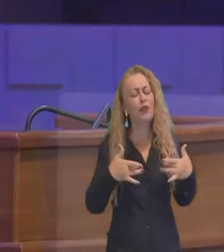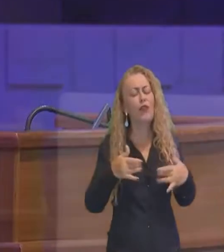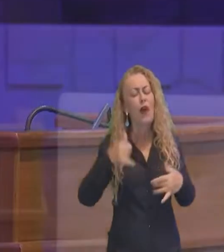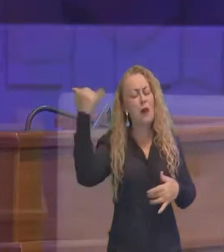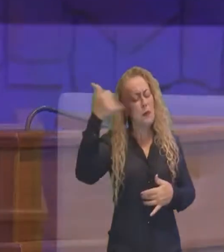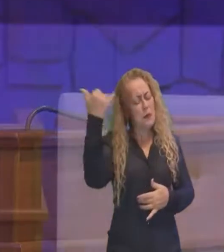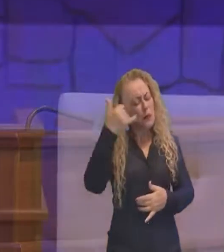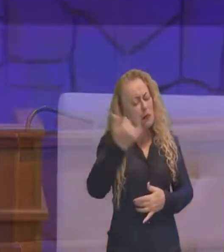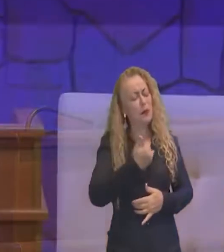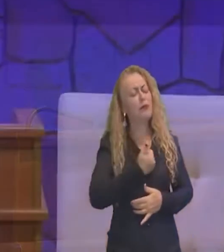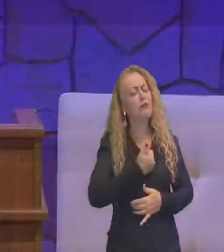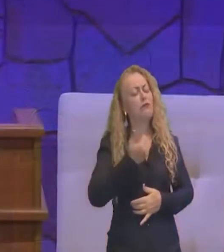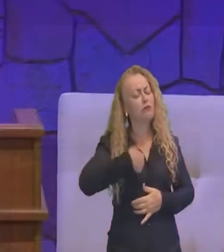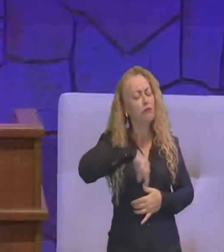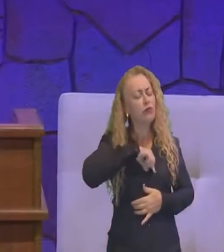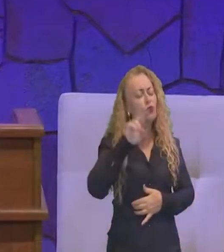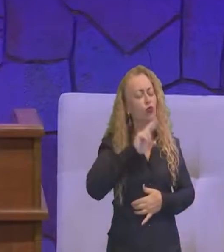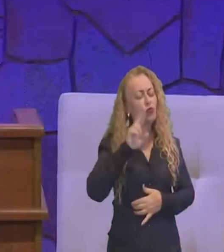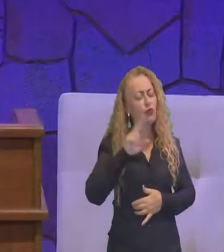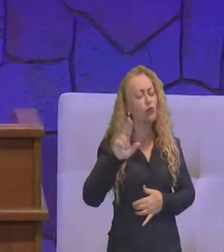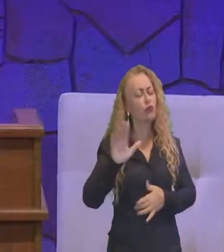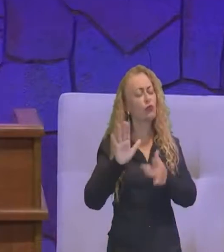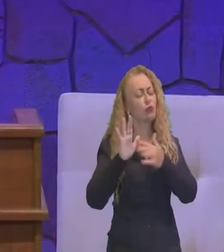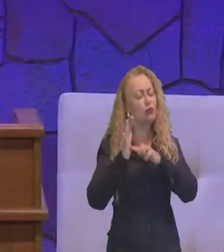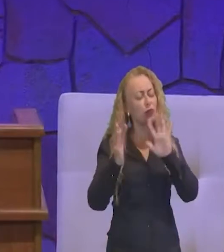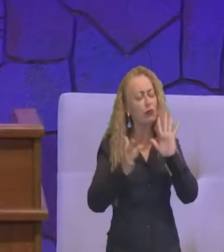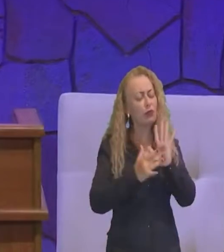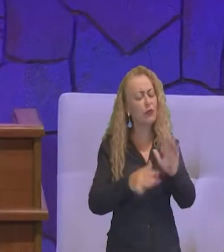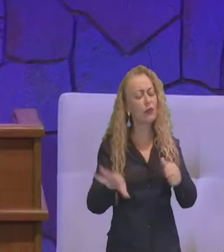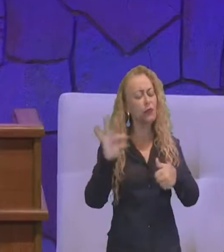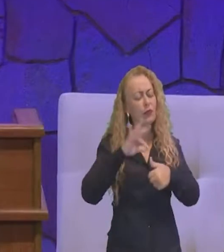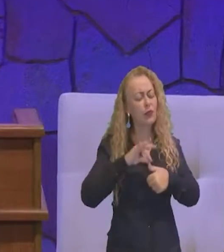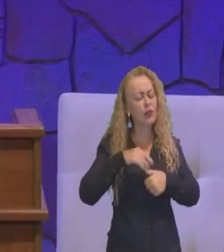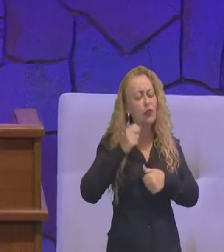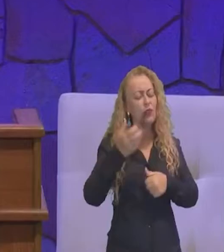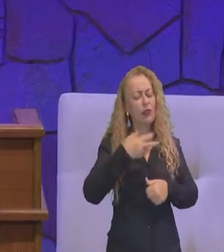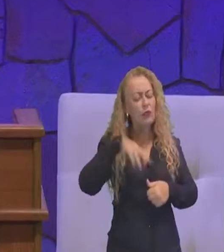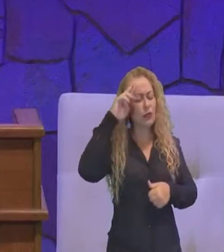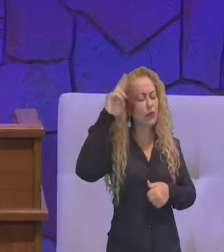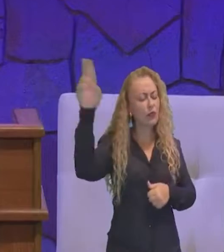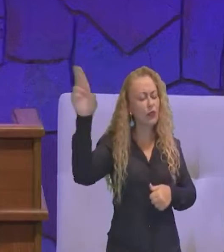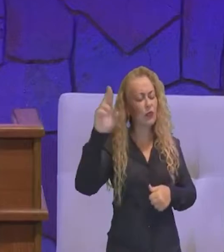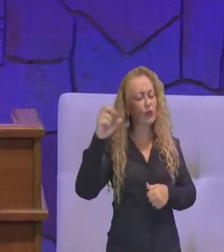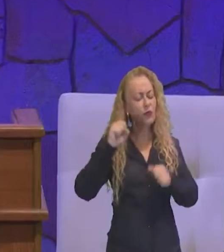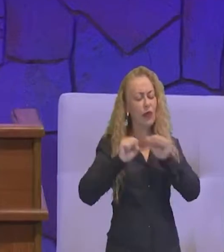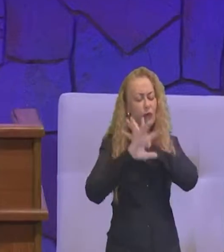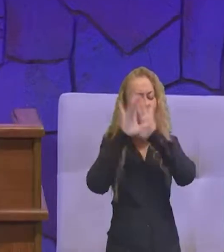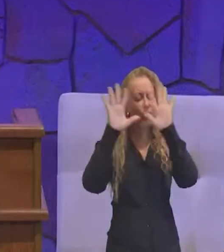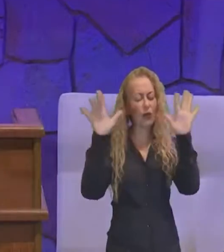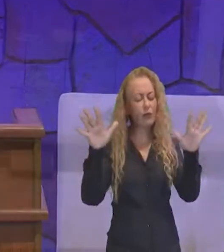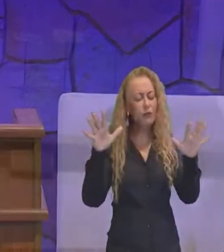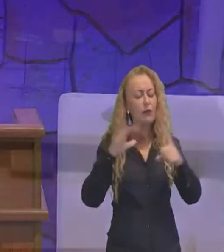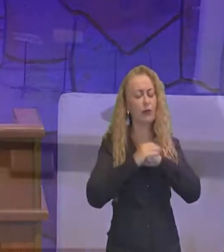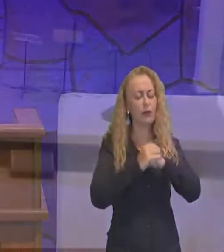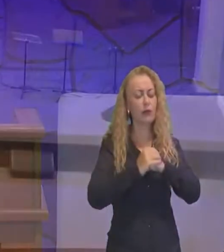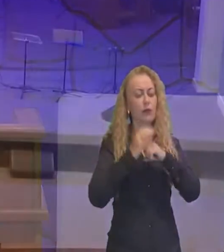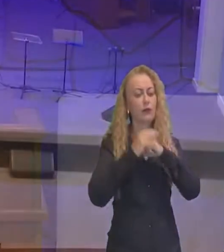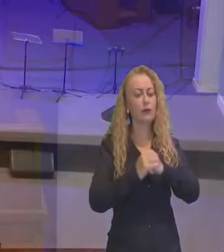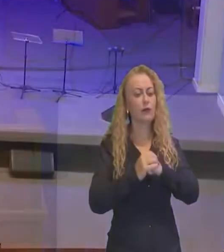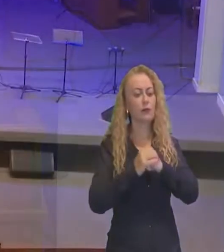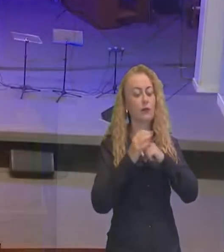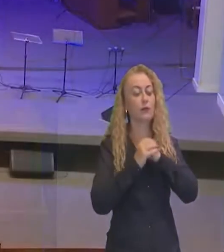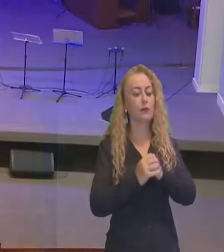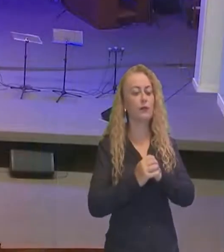aos nossos corações, em nome de Jesus, o Senhor da glória. Amém e amém e